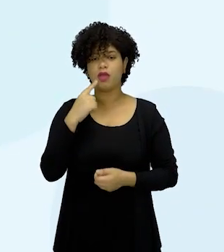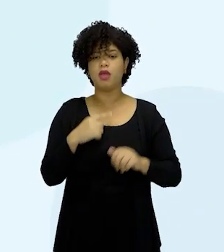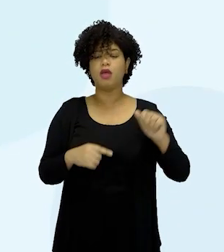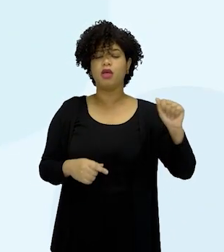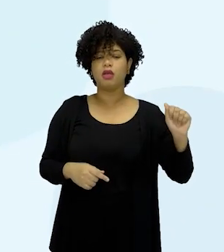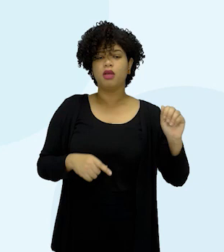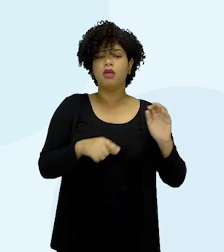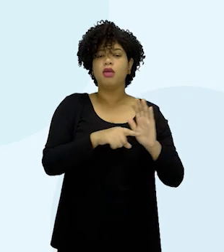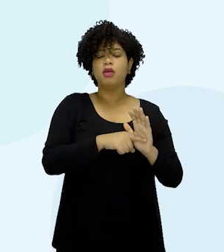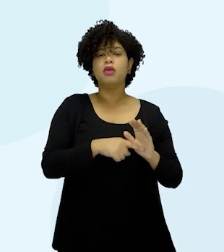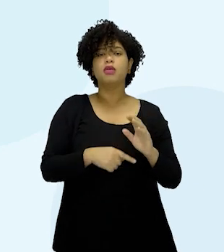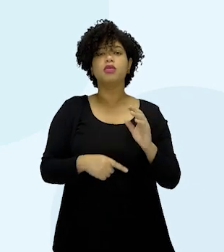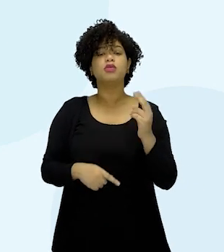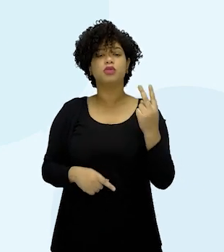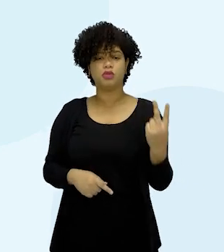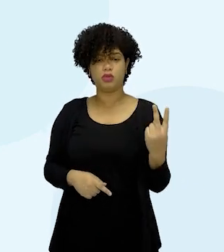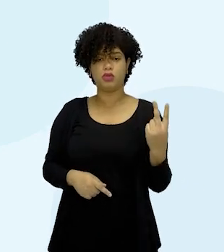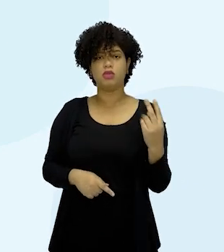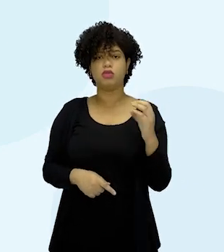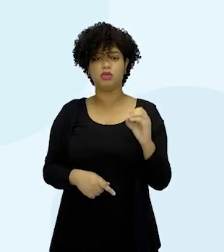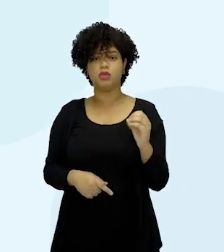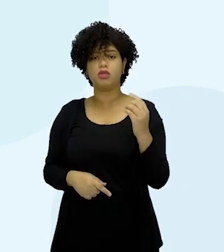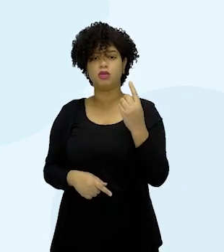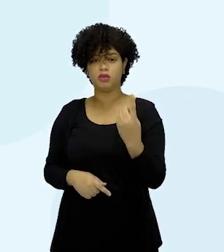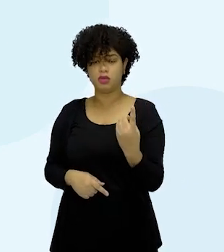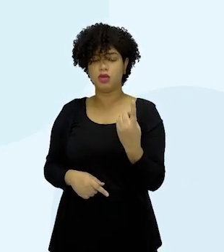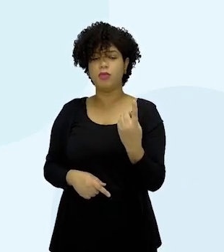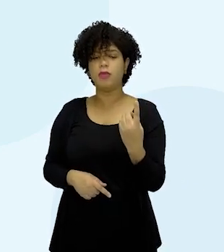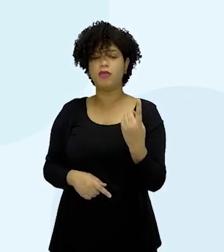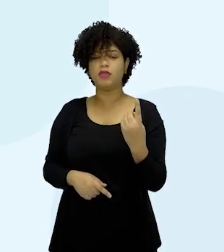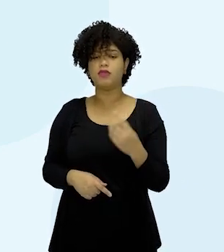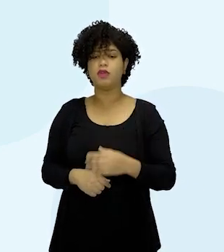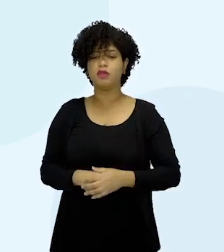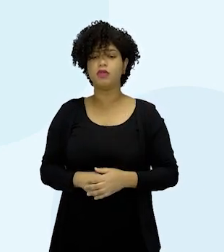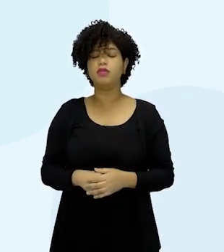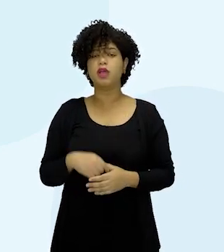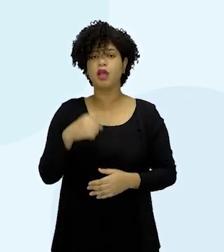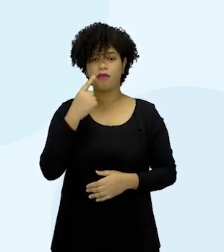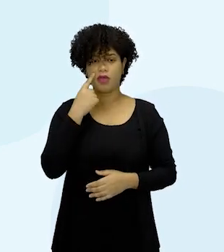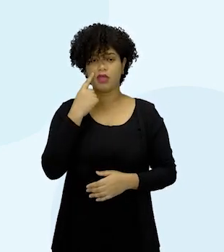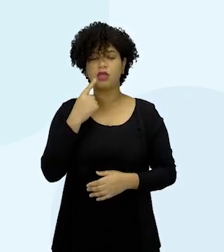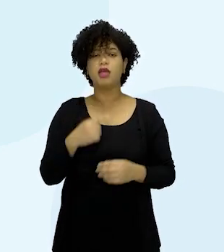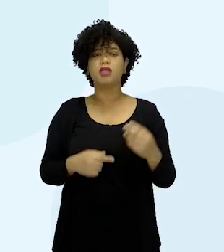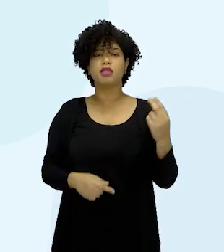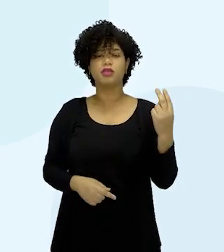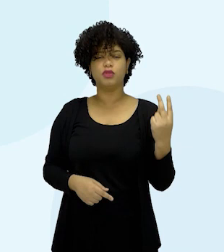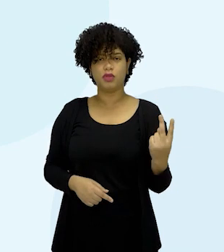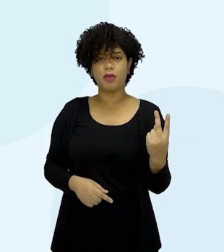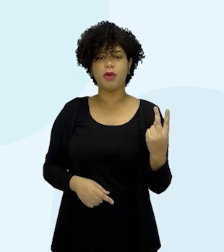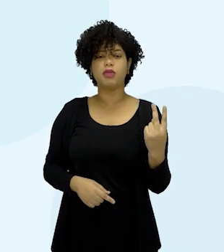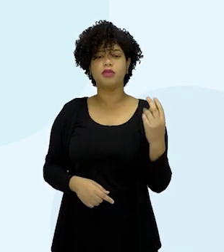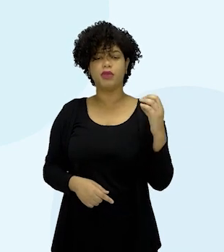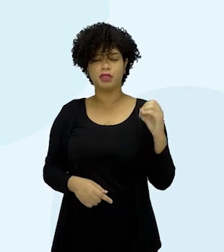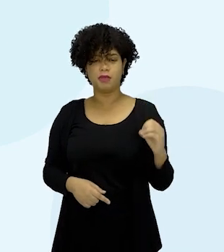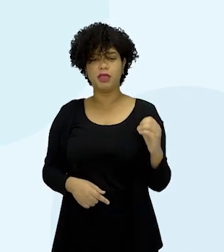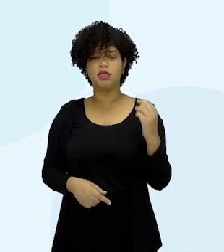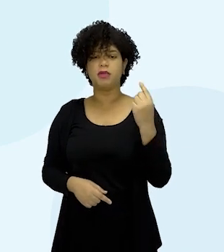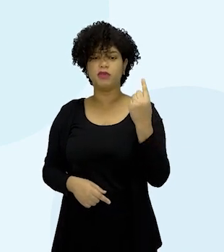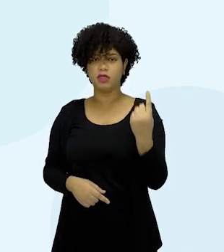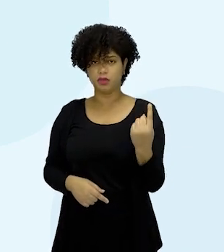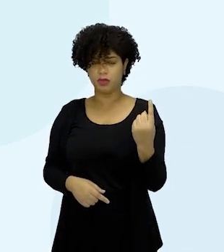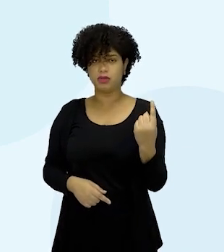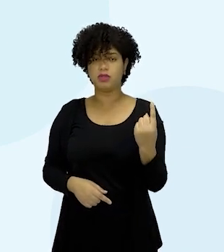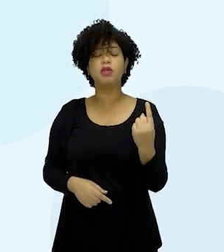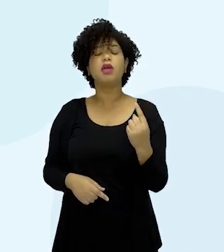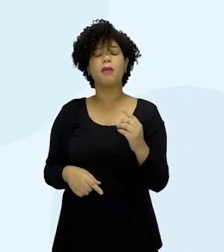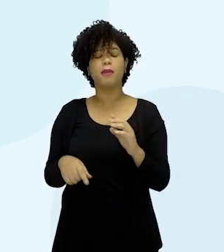menos 2, 0 e 1. Pode ver que no meu desenho eu já fiz a bolinha lá do diagrama com menos 2, 0 e 1 dentro do conjunto A. Tudo bem. Conjunto